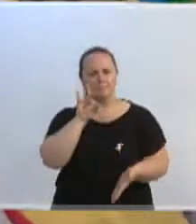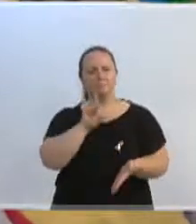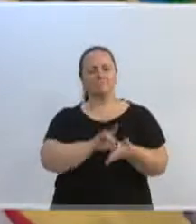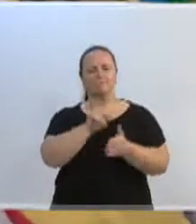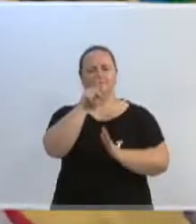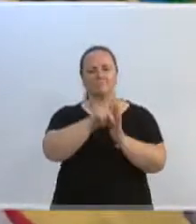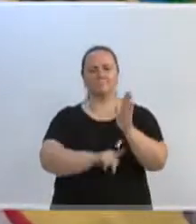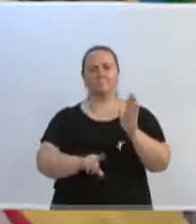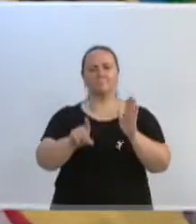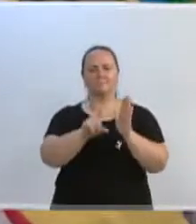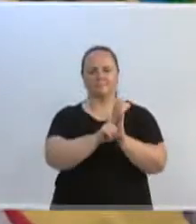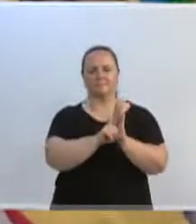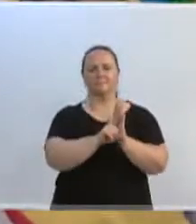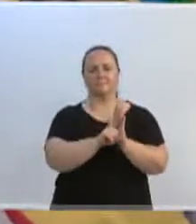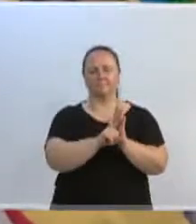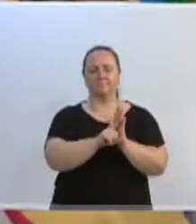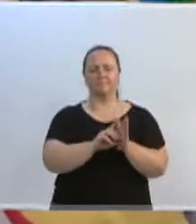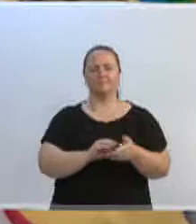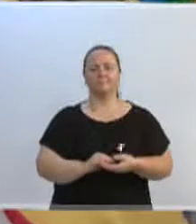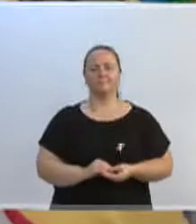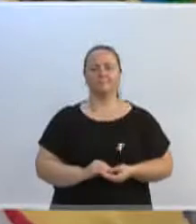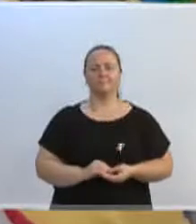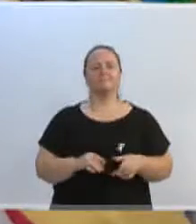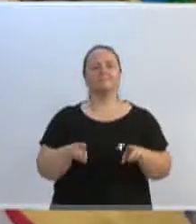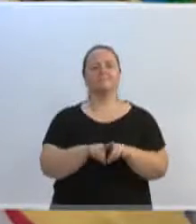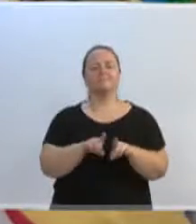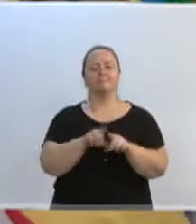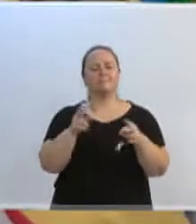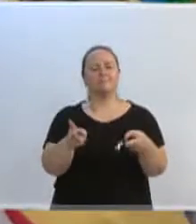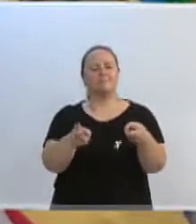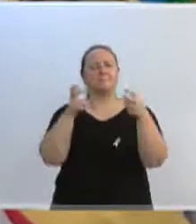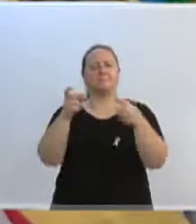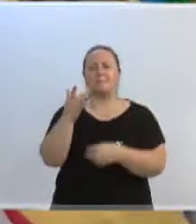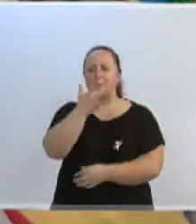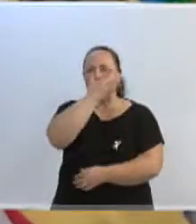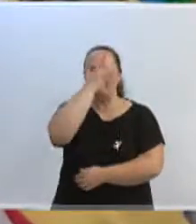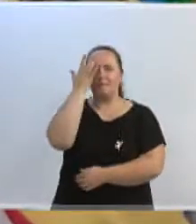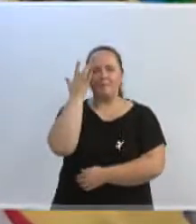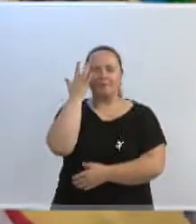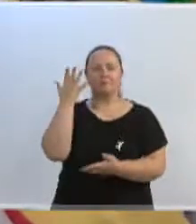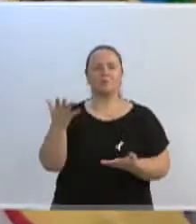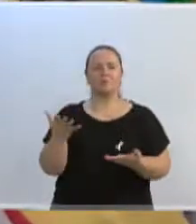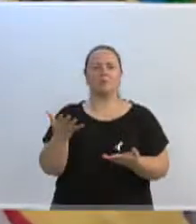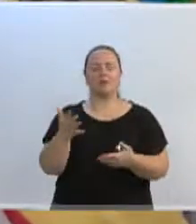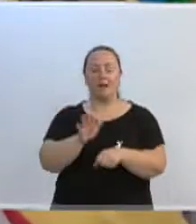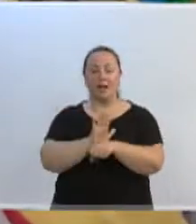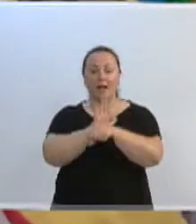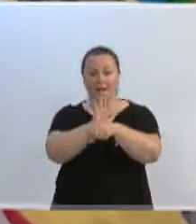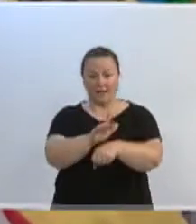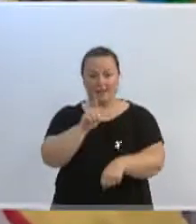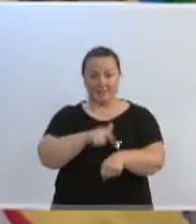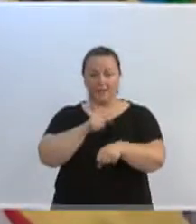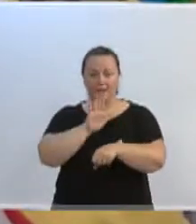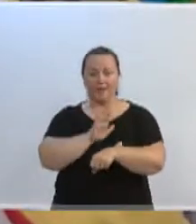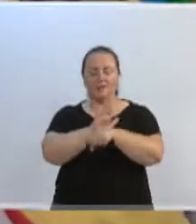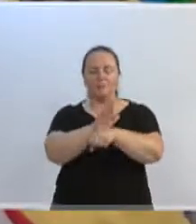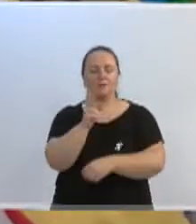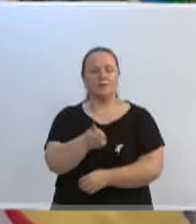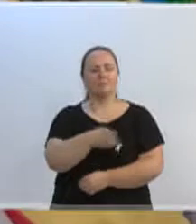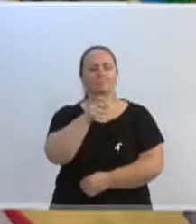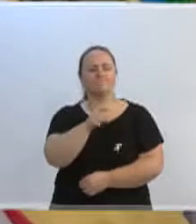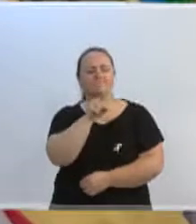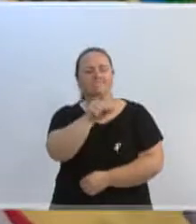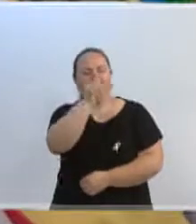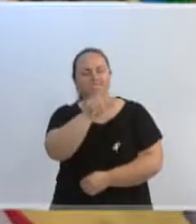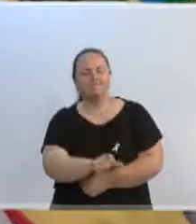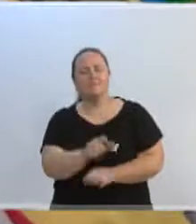de lei, e ver o brilho nos olhos das pessoas quando a gente faz o bem e aprova uma lei aqui na Câmara de